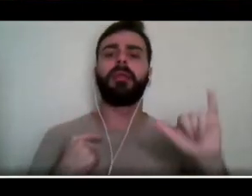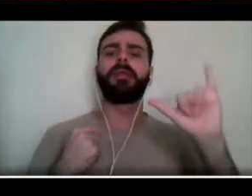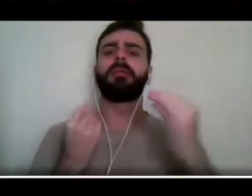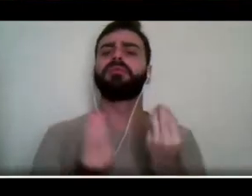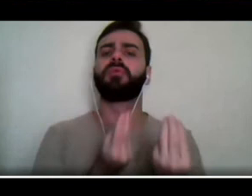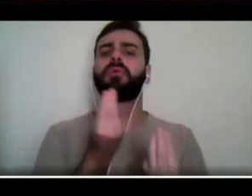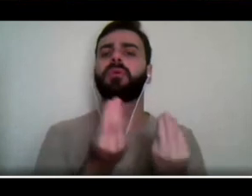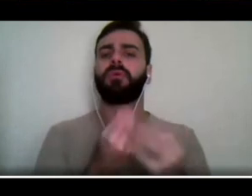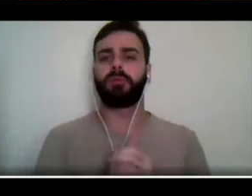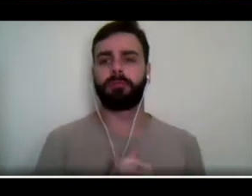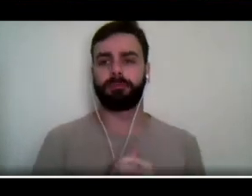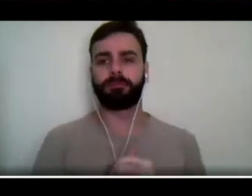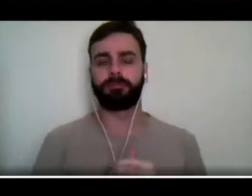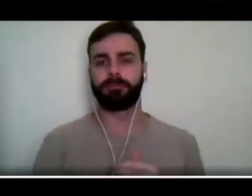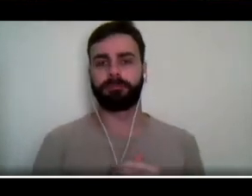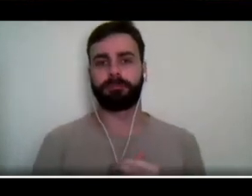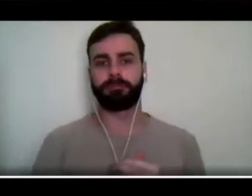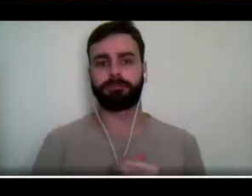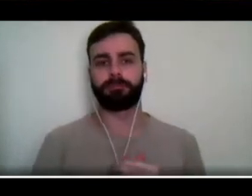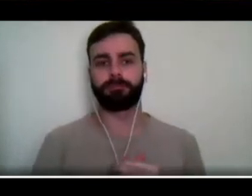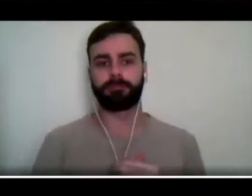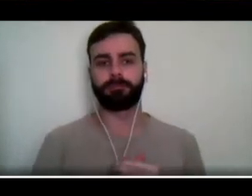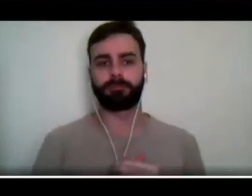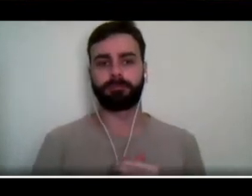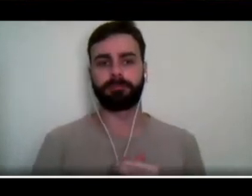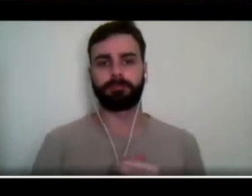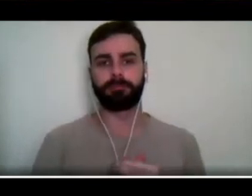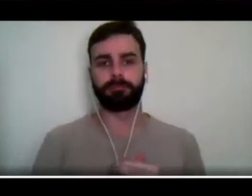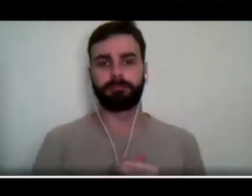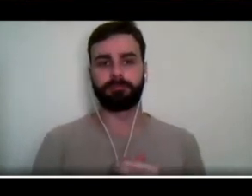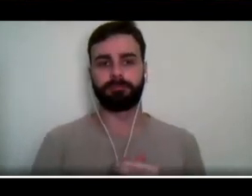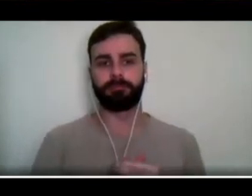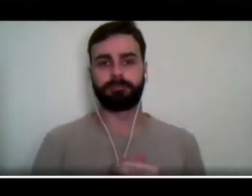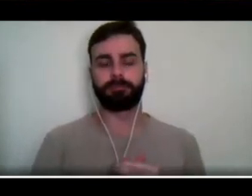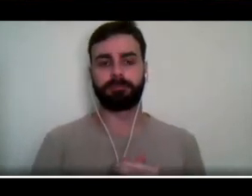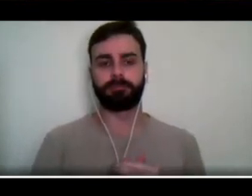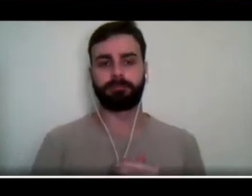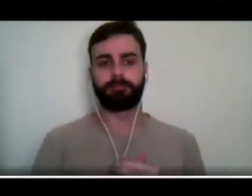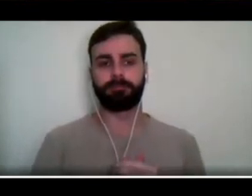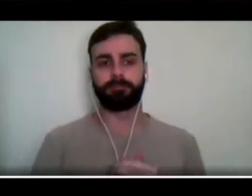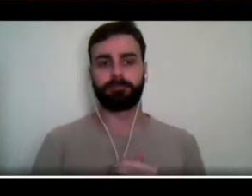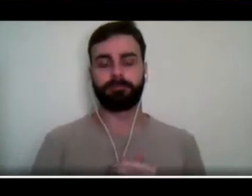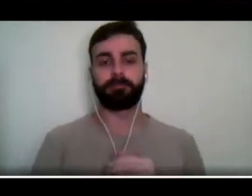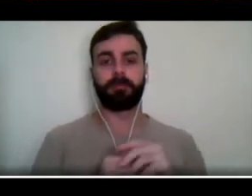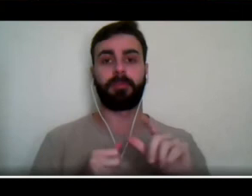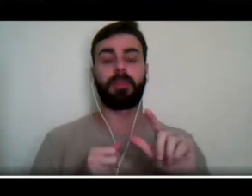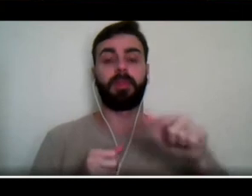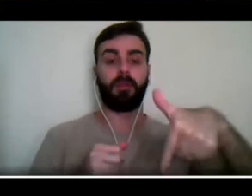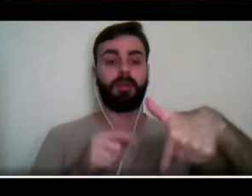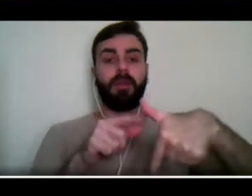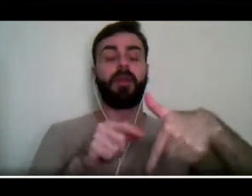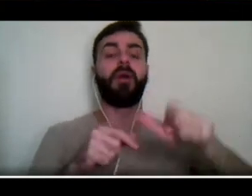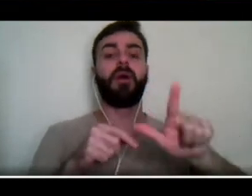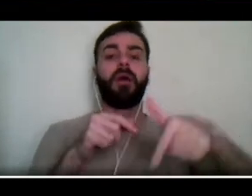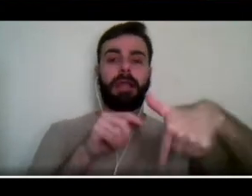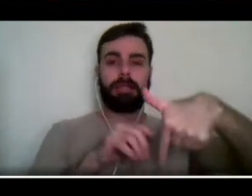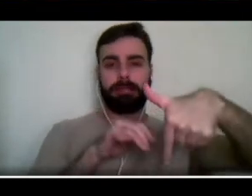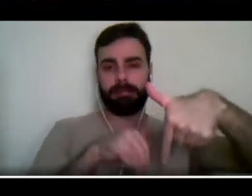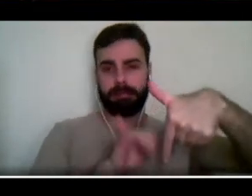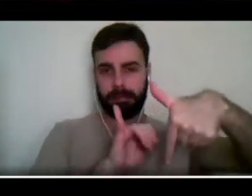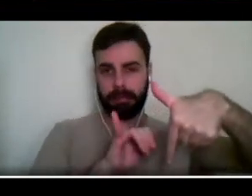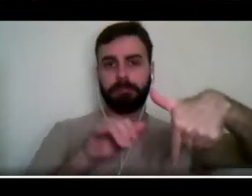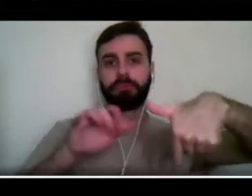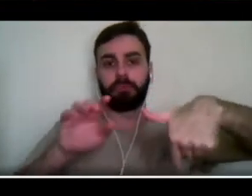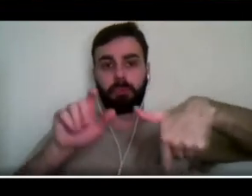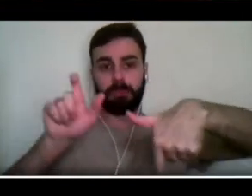Y, em função do tempo, varia como? Primeiro, ele parte de uma altura inicial diferente de zero, de acordo com o